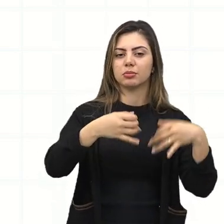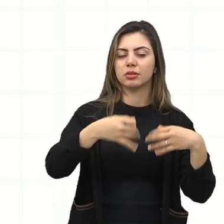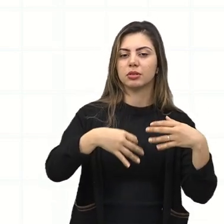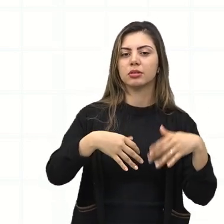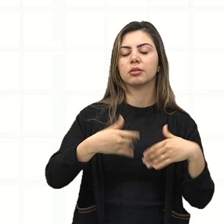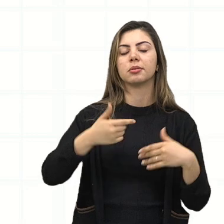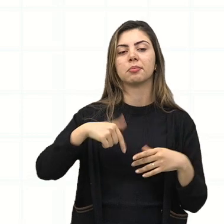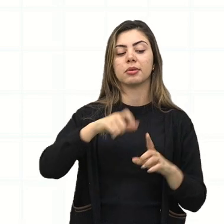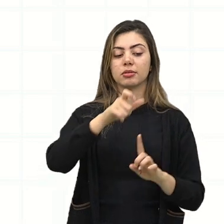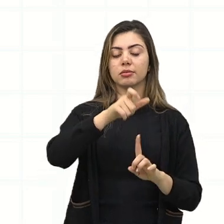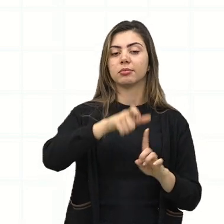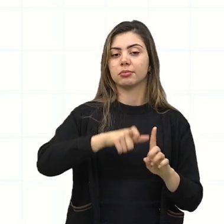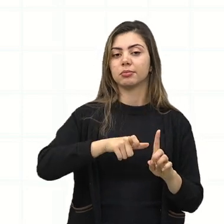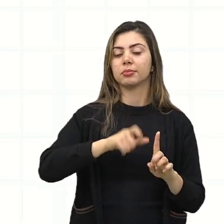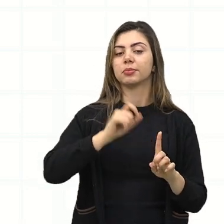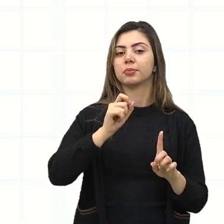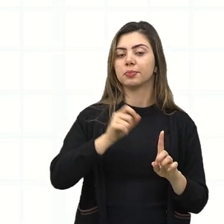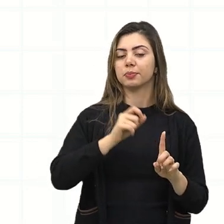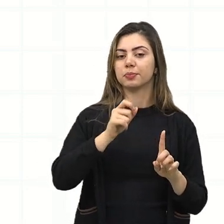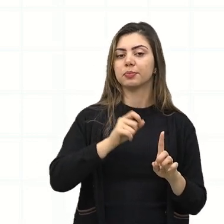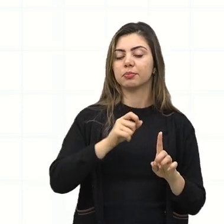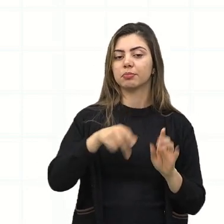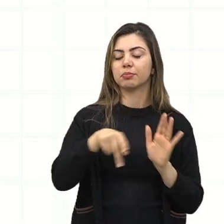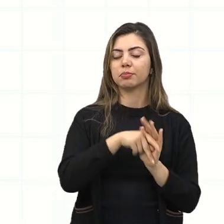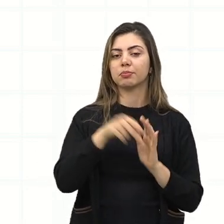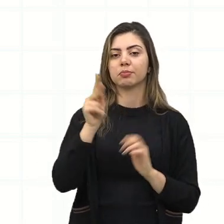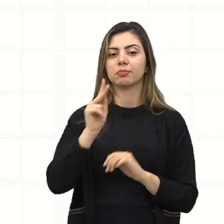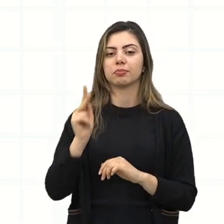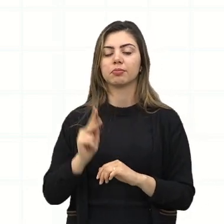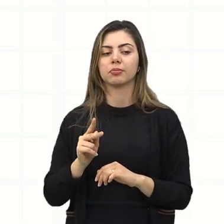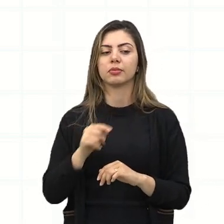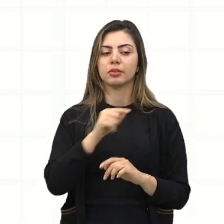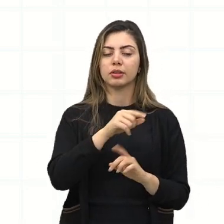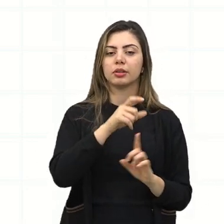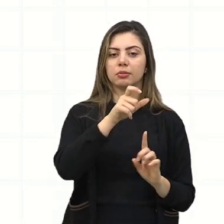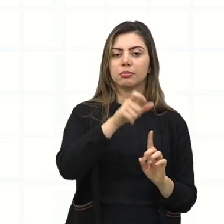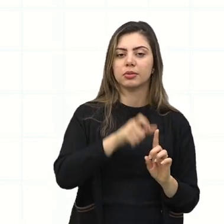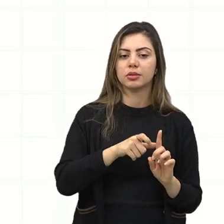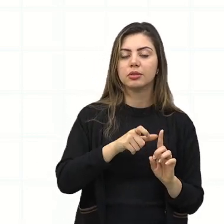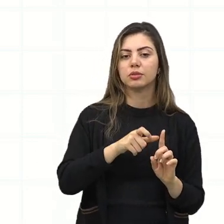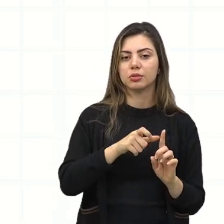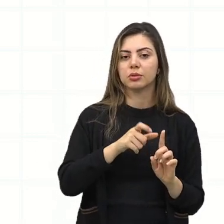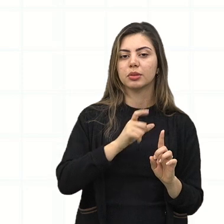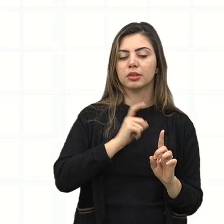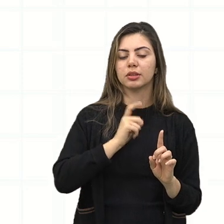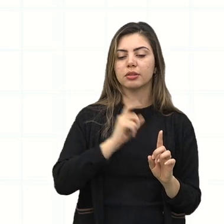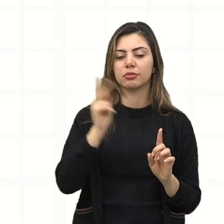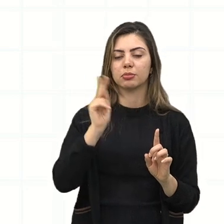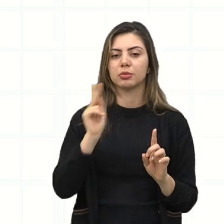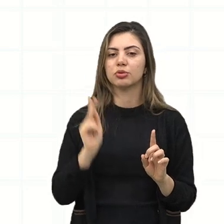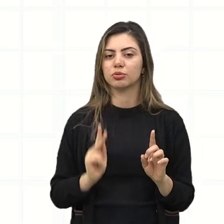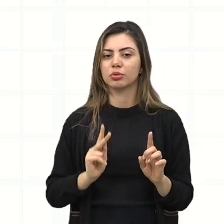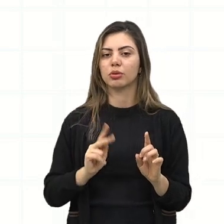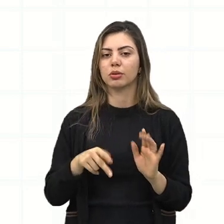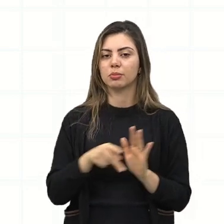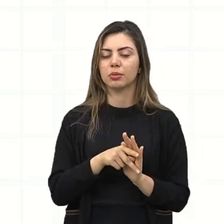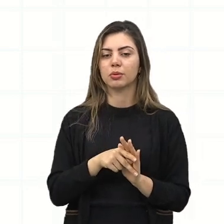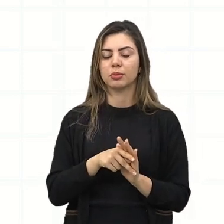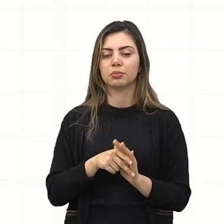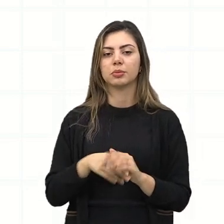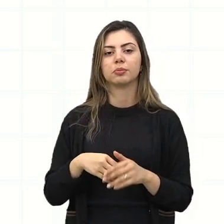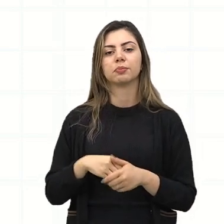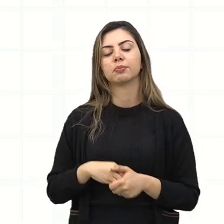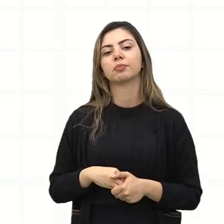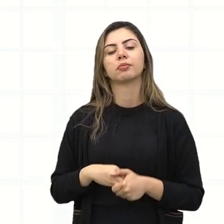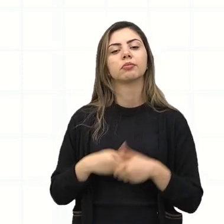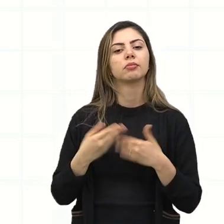esse personagem, ele teve, né, suas contribuições para o enredo, ele